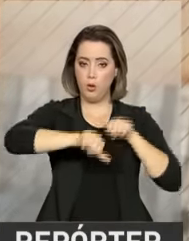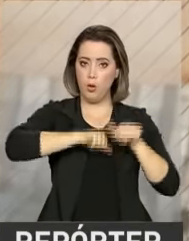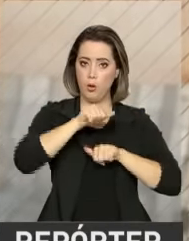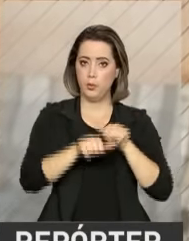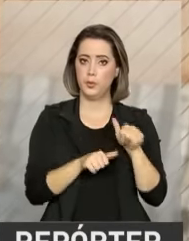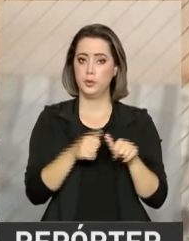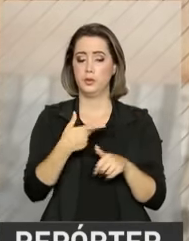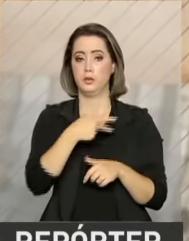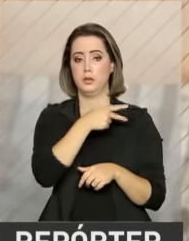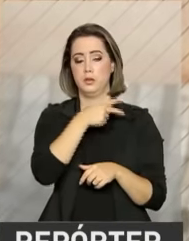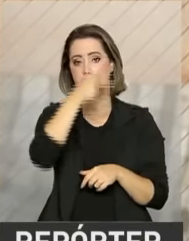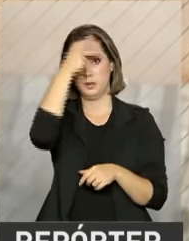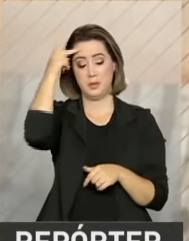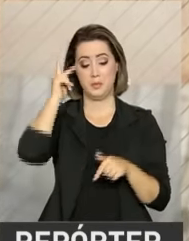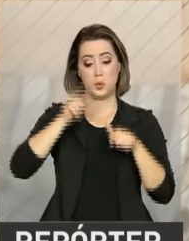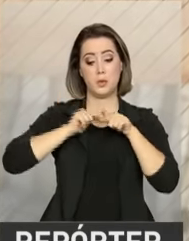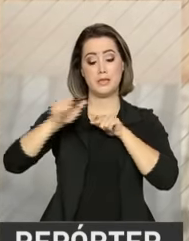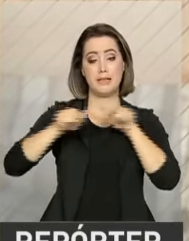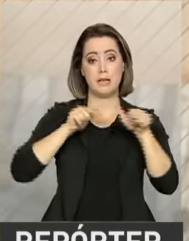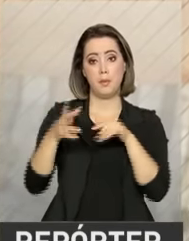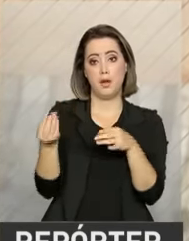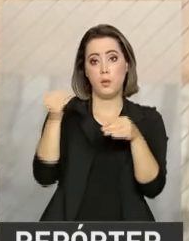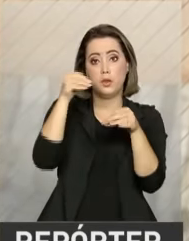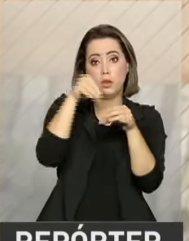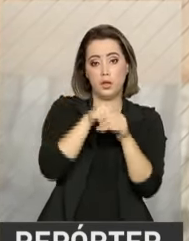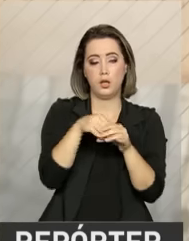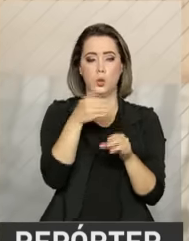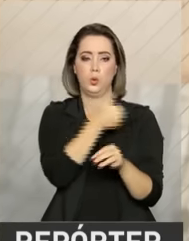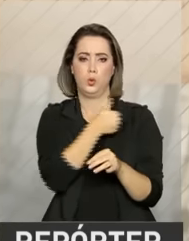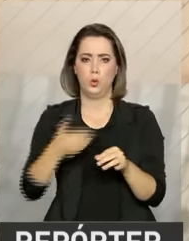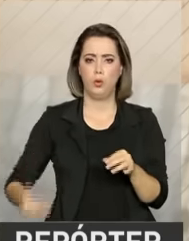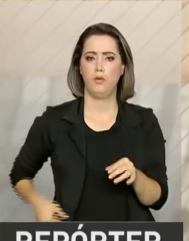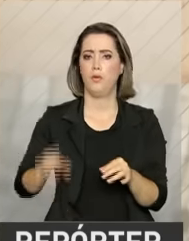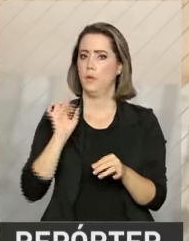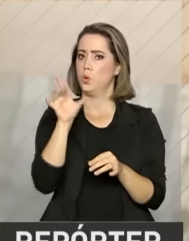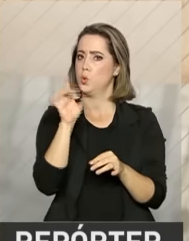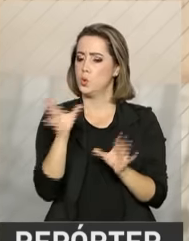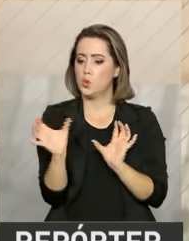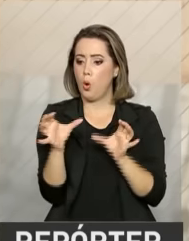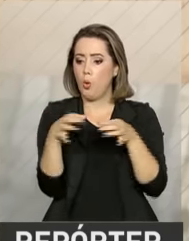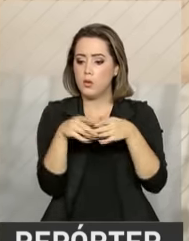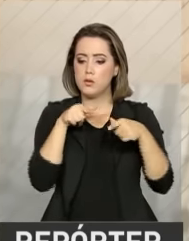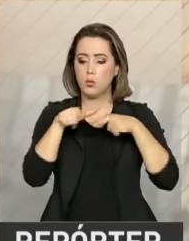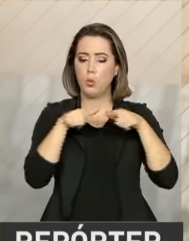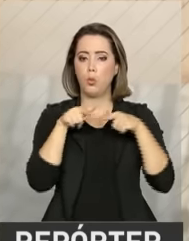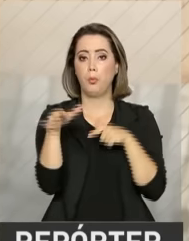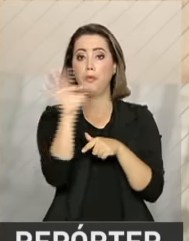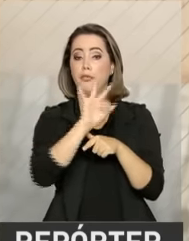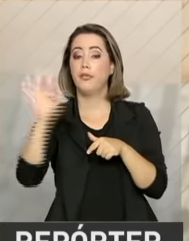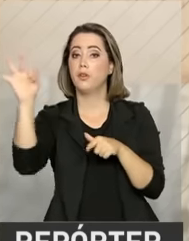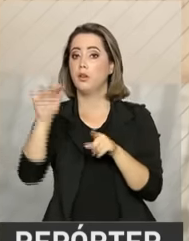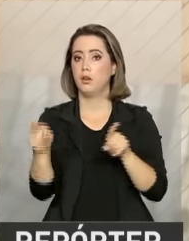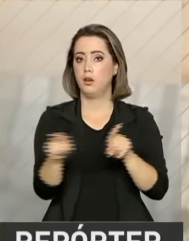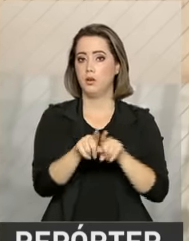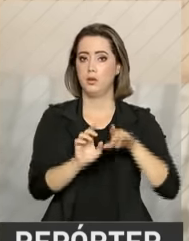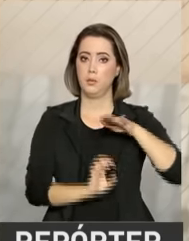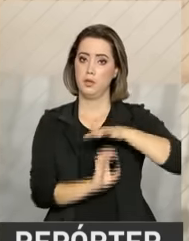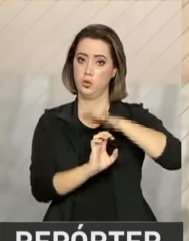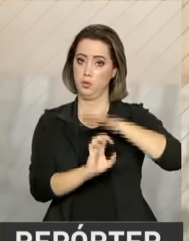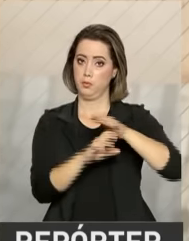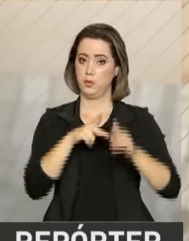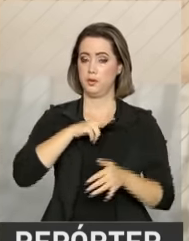servidores públicos alcançados pela reforma serão apenas os federais além dos trabalhadores da inici